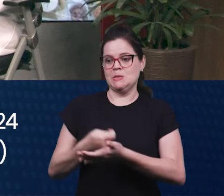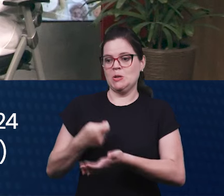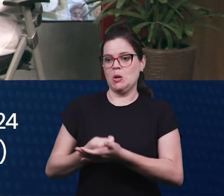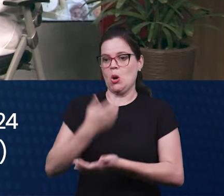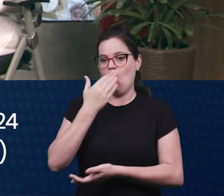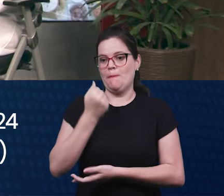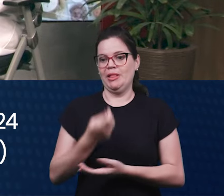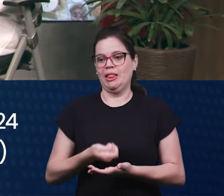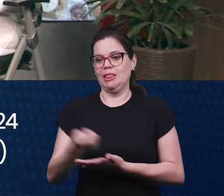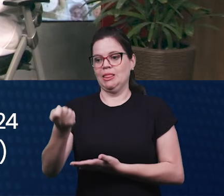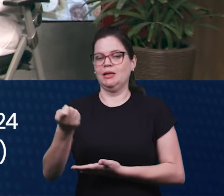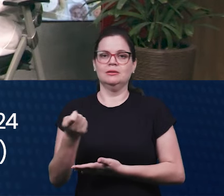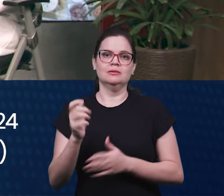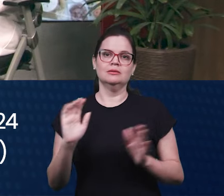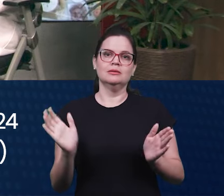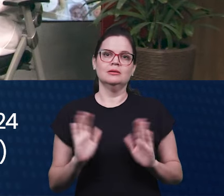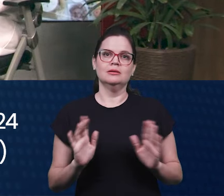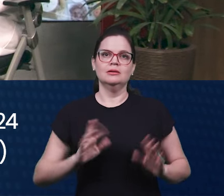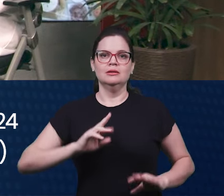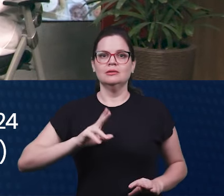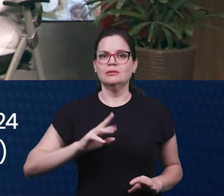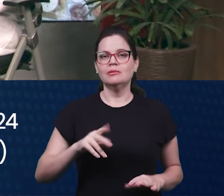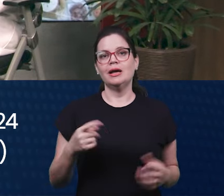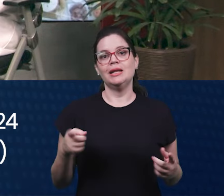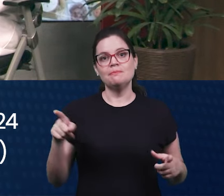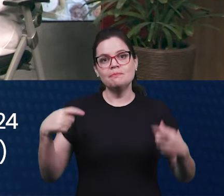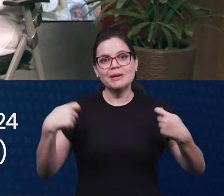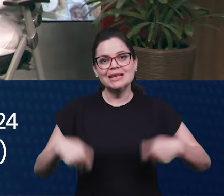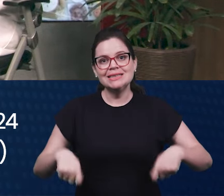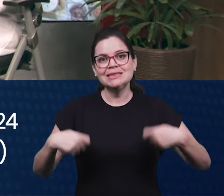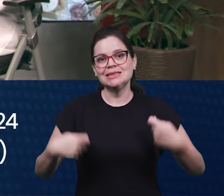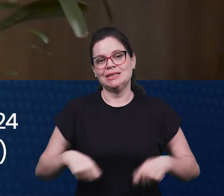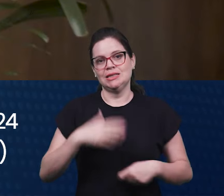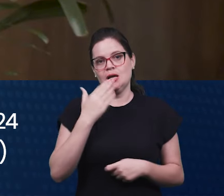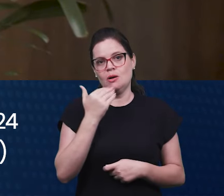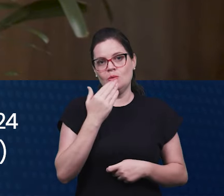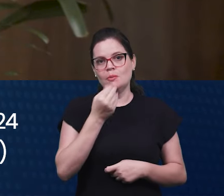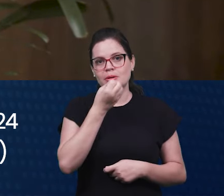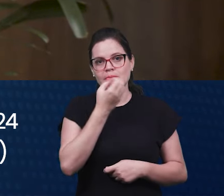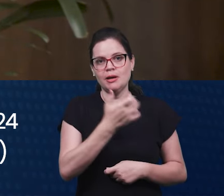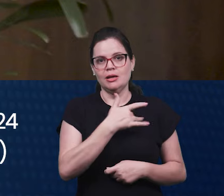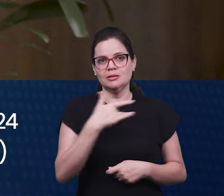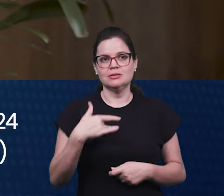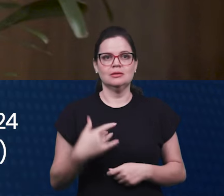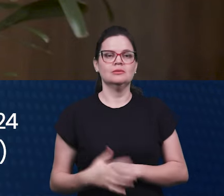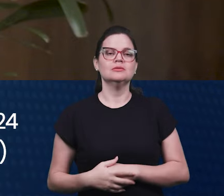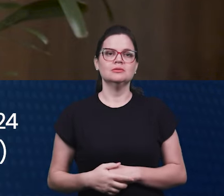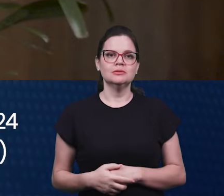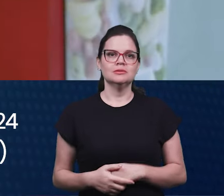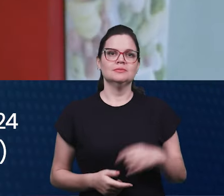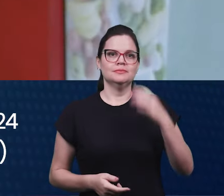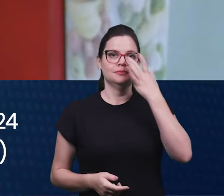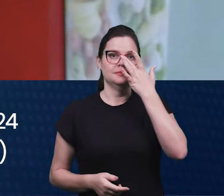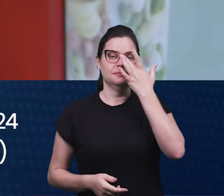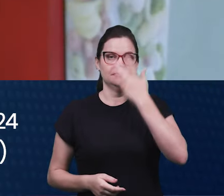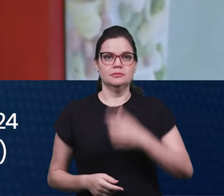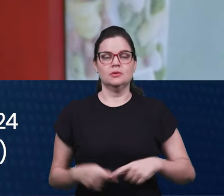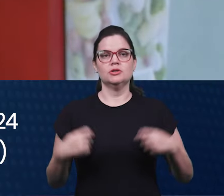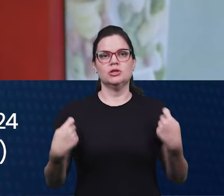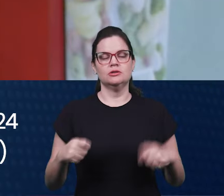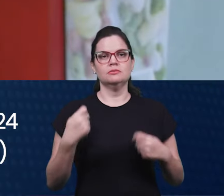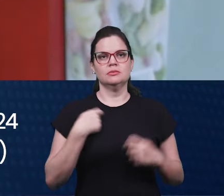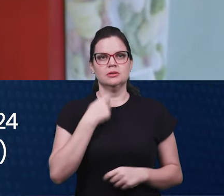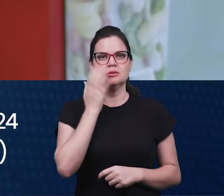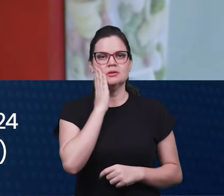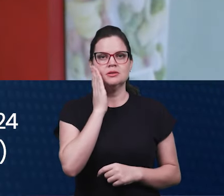do com e na verdade né não é que ele tenha que comer ele precisa estar bem né isso então Sabe aquele desse sofrimento só